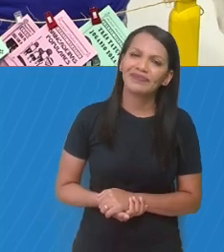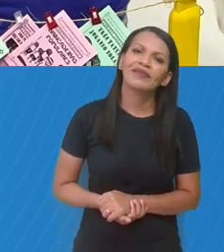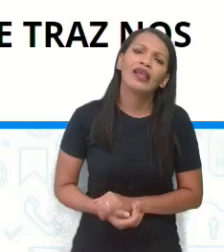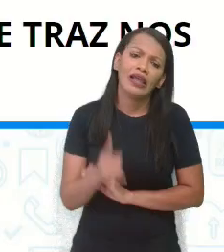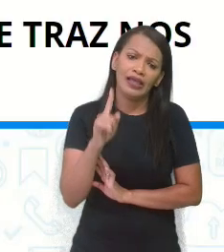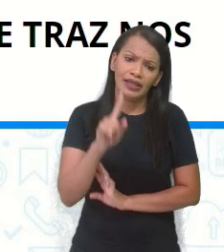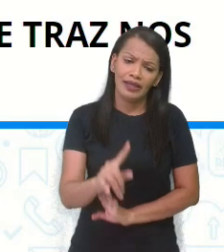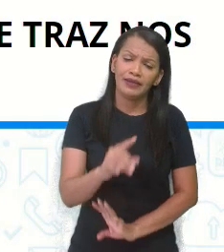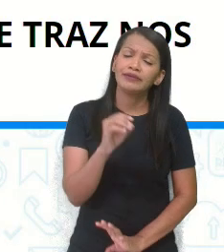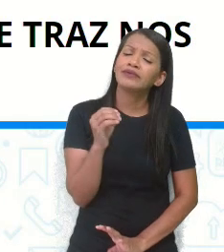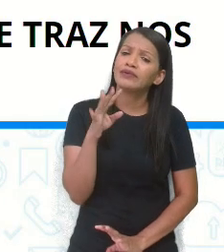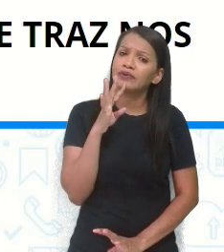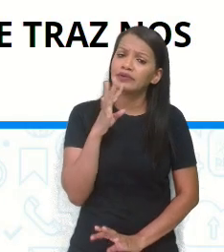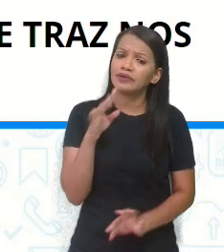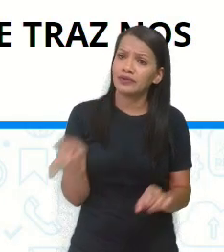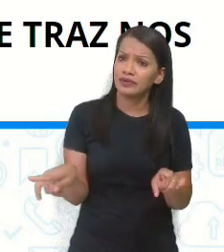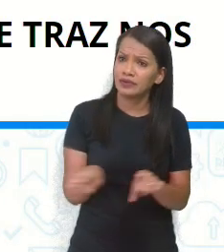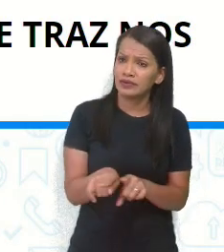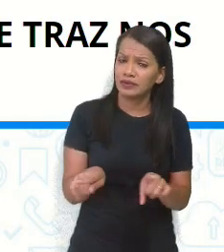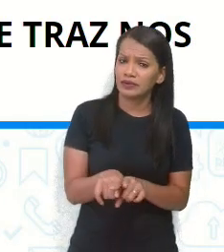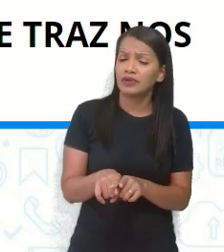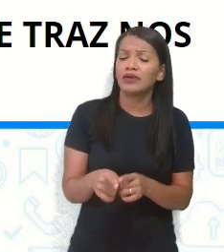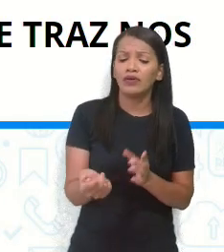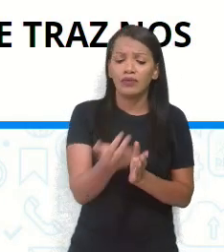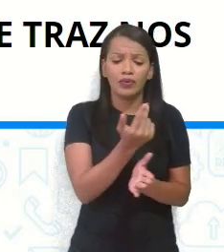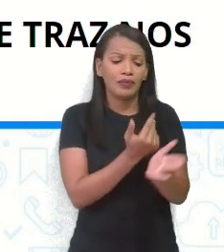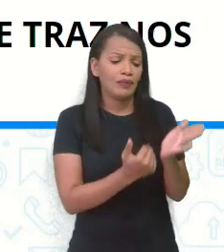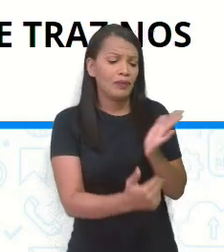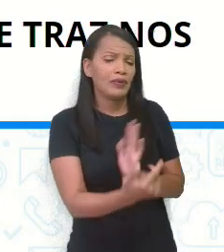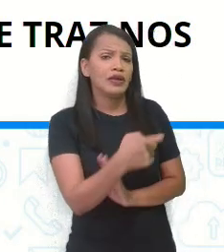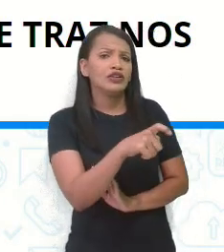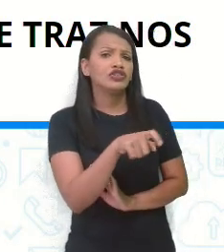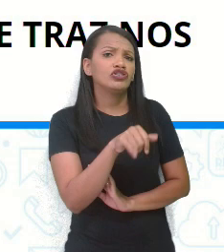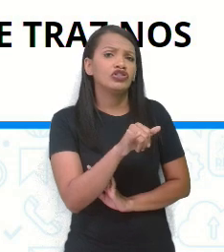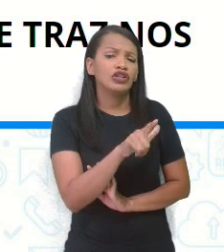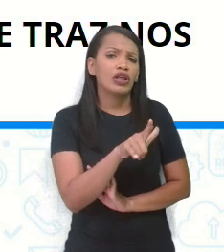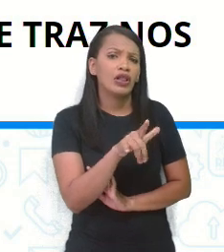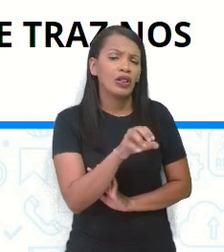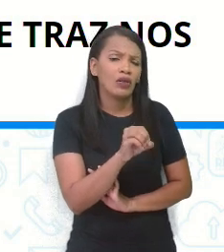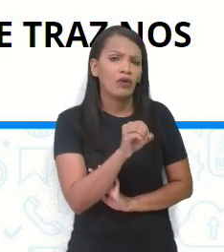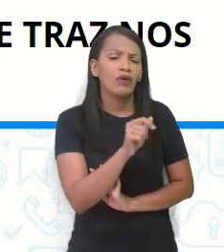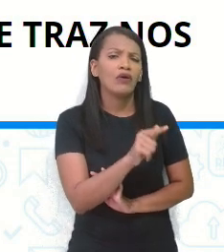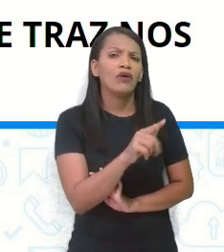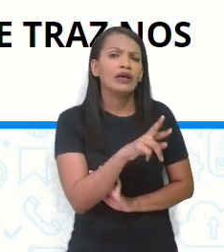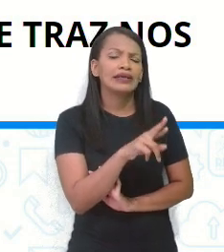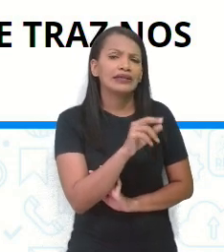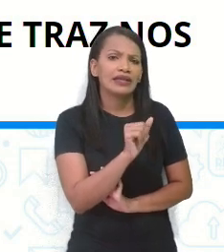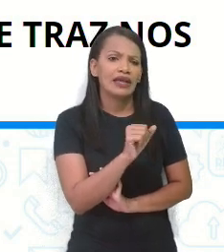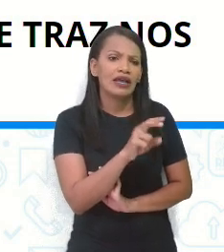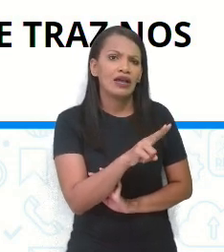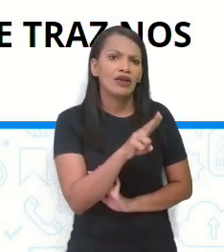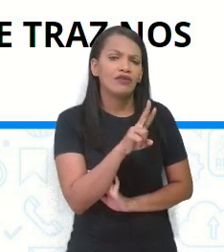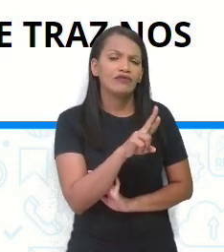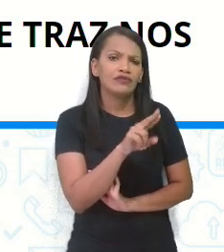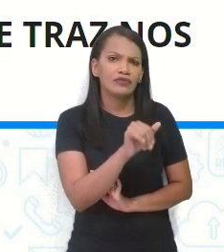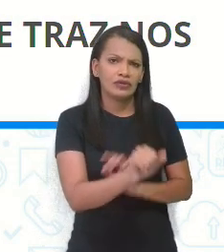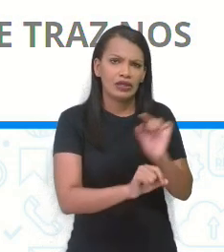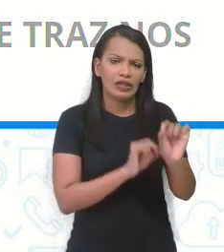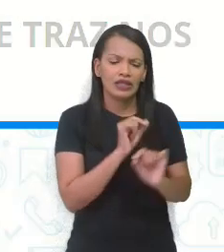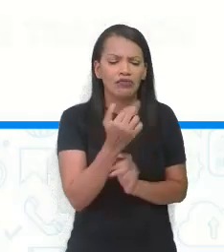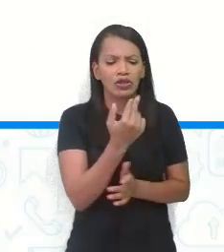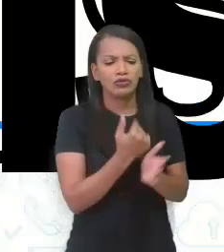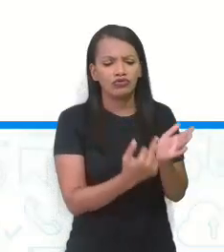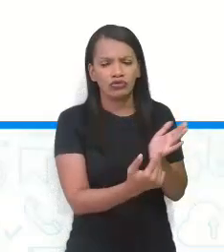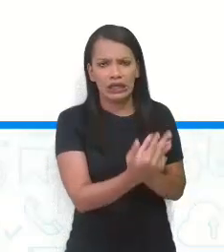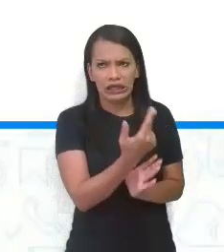É muito conhecida também pelas xilogravuras que eu falei para vocês, que é justamente a ilustração dos folhetos.